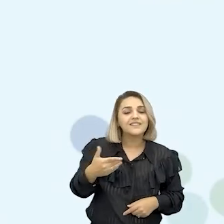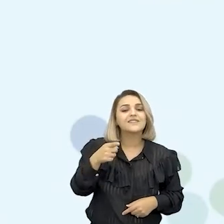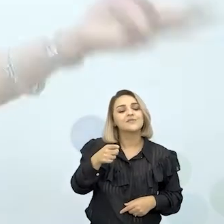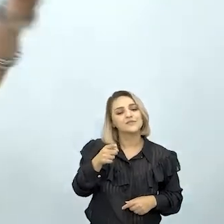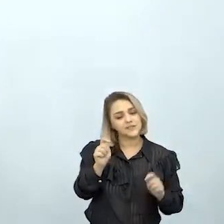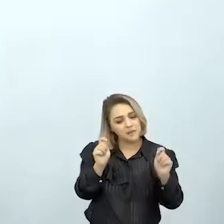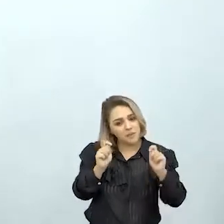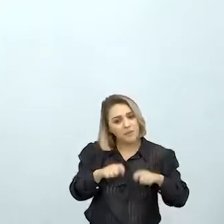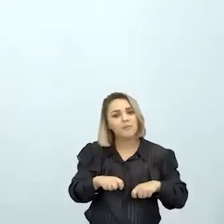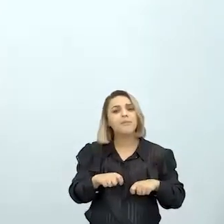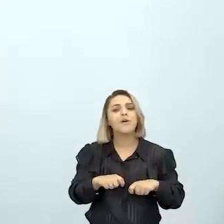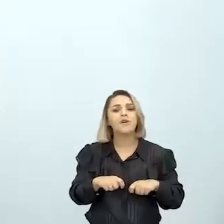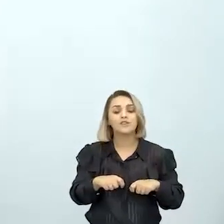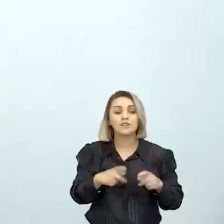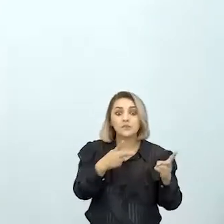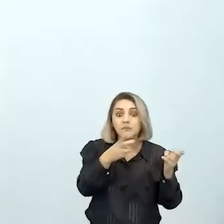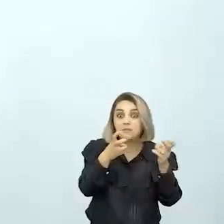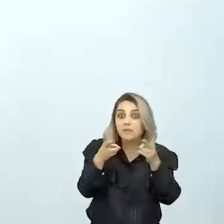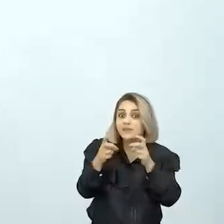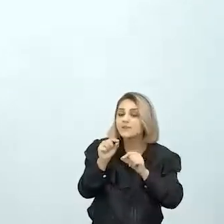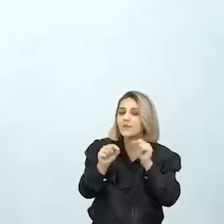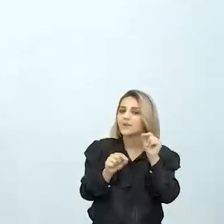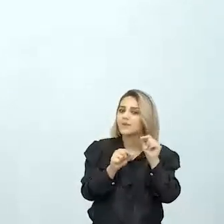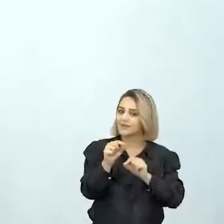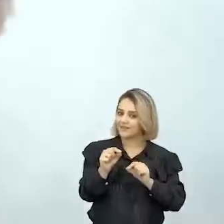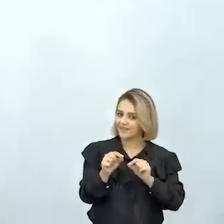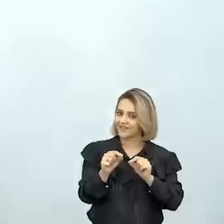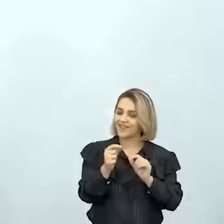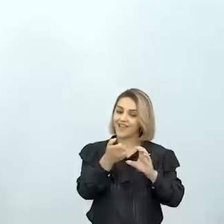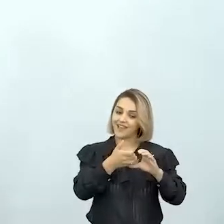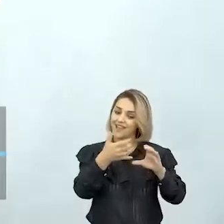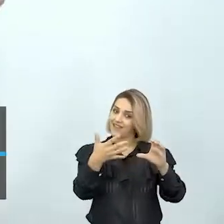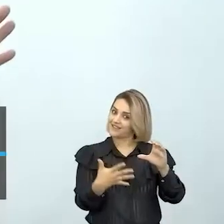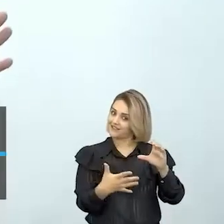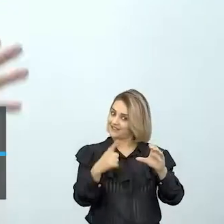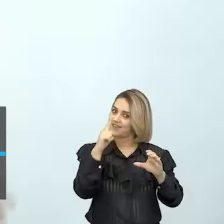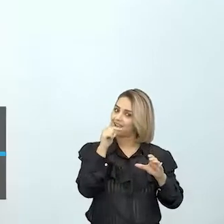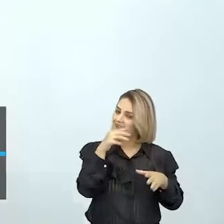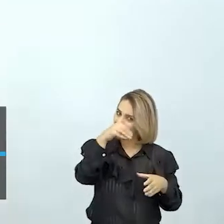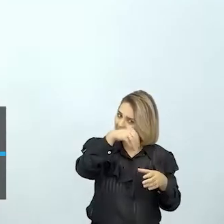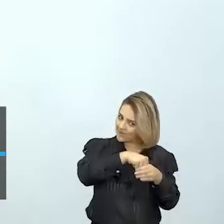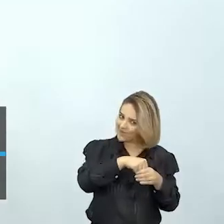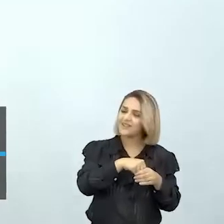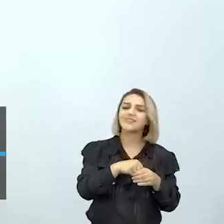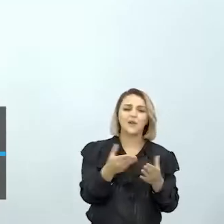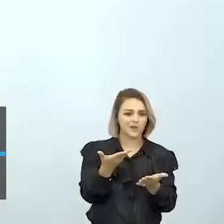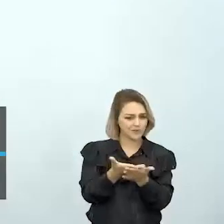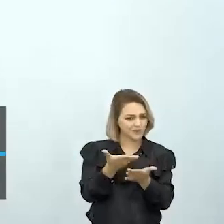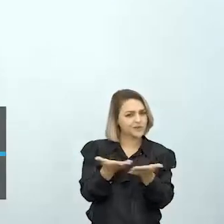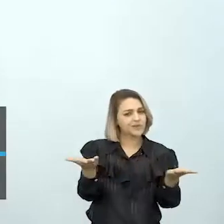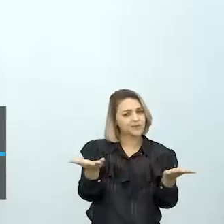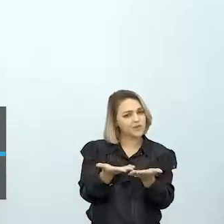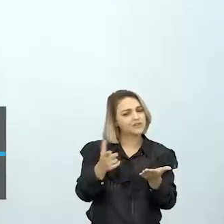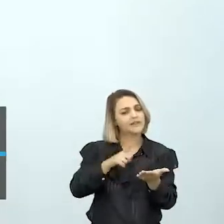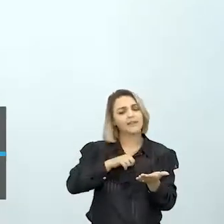pode ver, né, propriedades que a água tem. Essas propriedades que nós estudamos aqui hoje, porque ela tem várias outras,